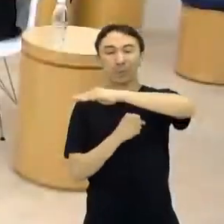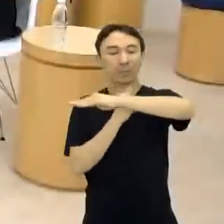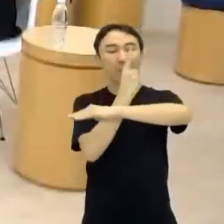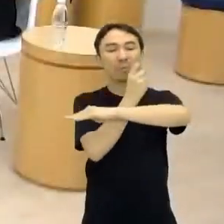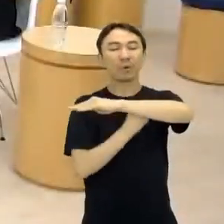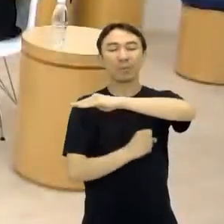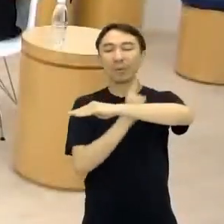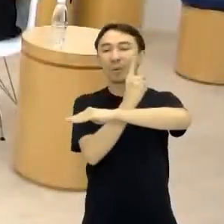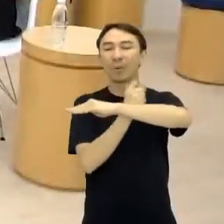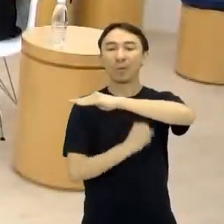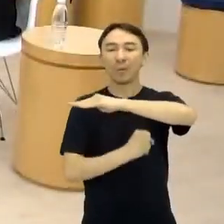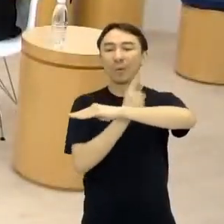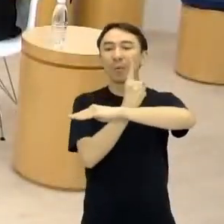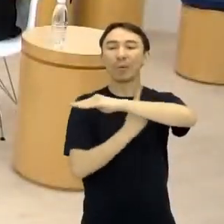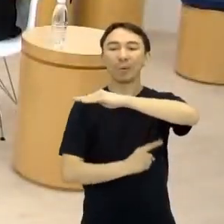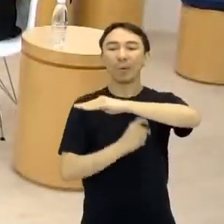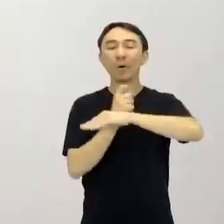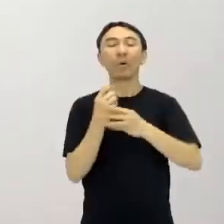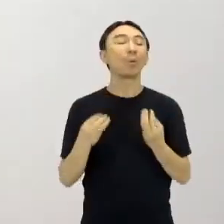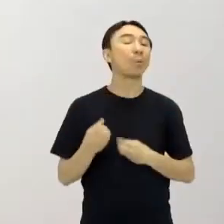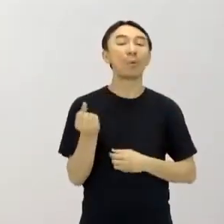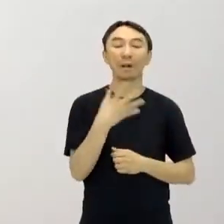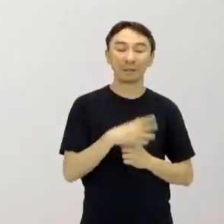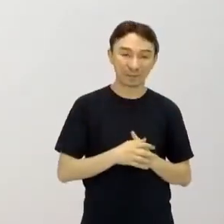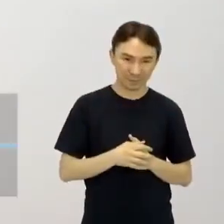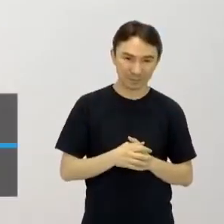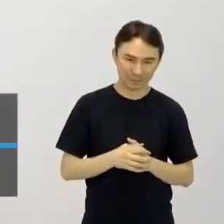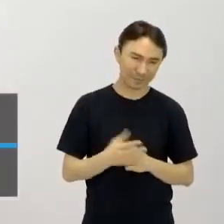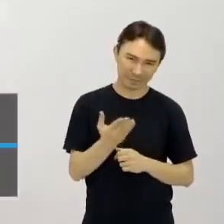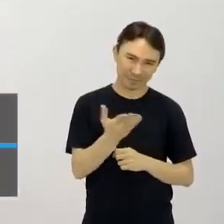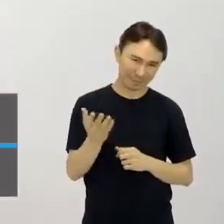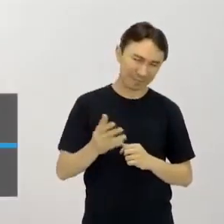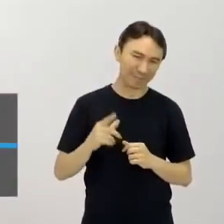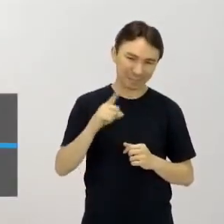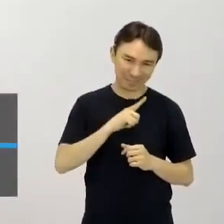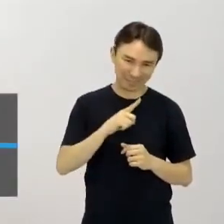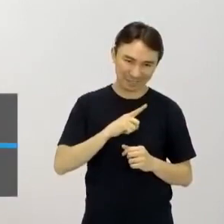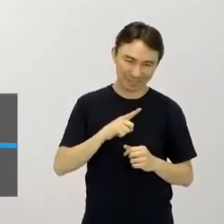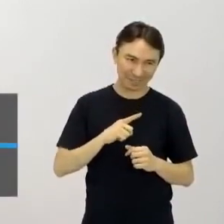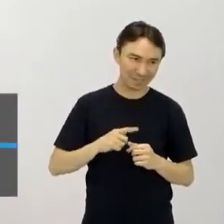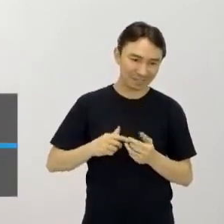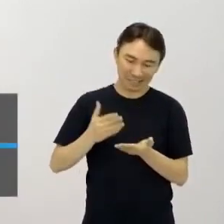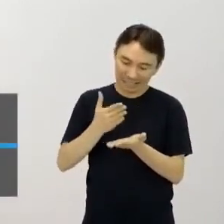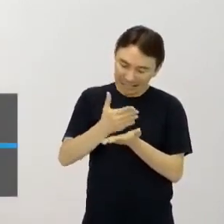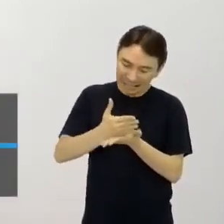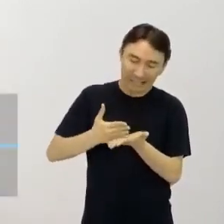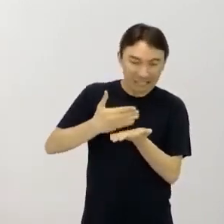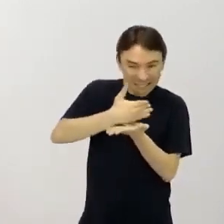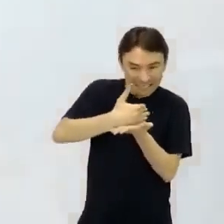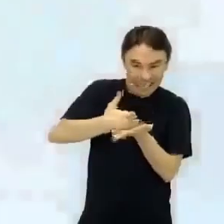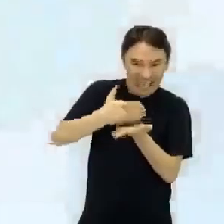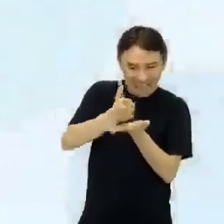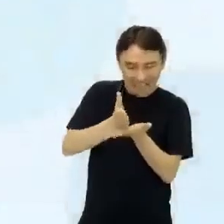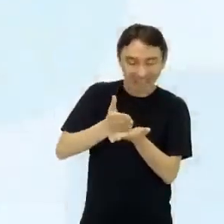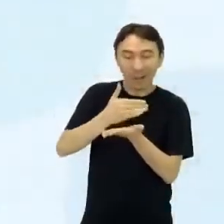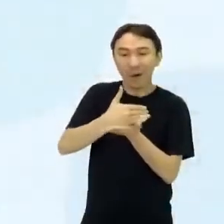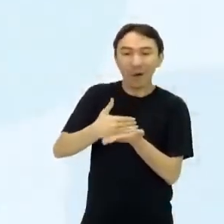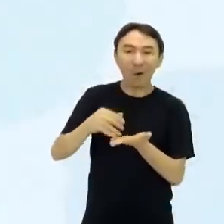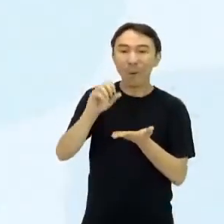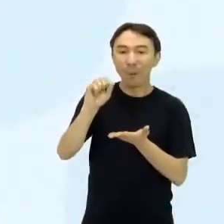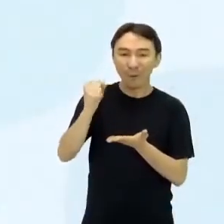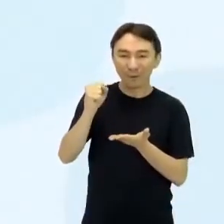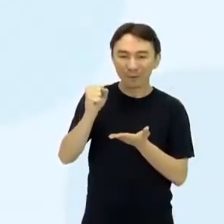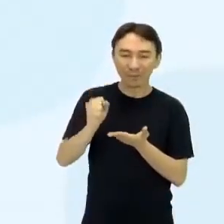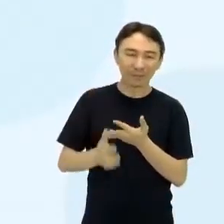falando aí? Ó, esse pedacinho de pizza, olha, veja só. A gente dividiu a pizza em 8 pedaços. E esse pedaço que está aparecendo aí na tela